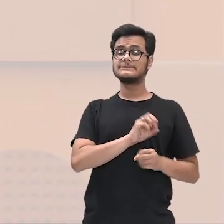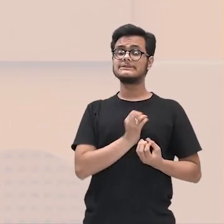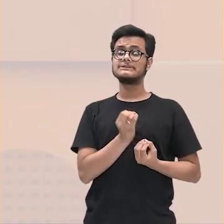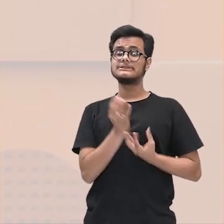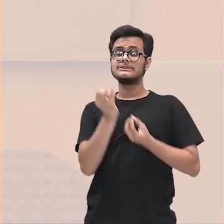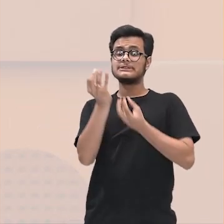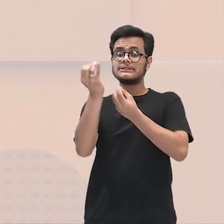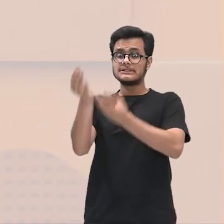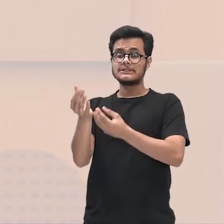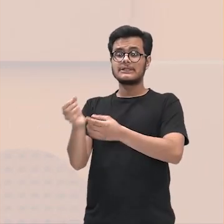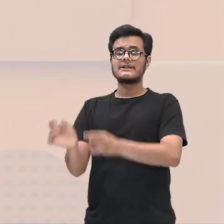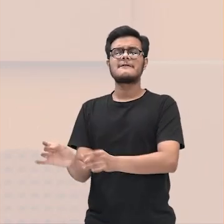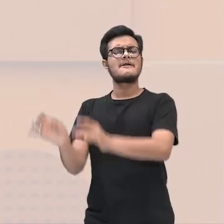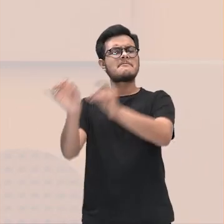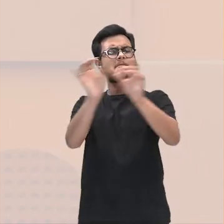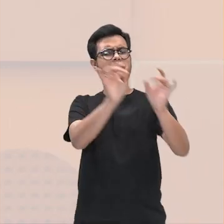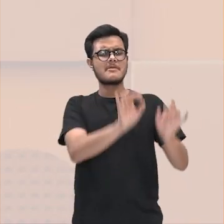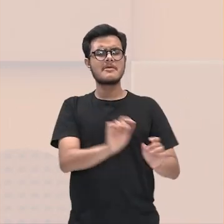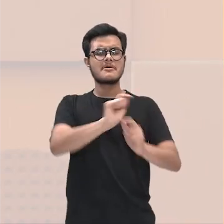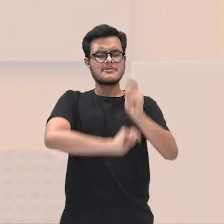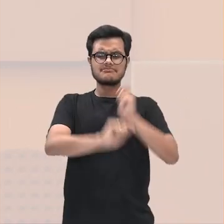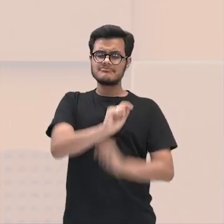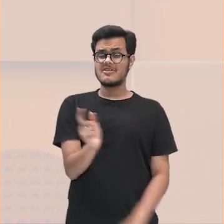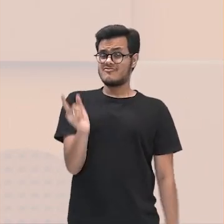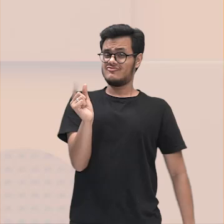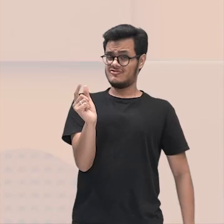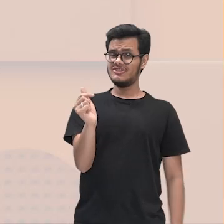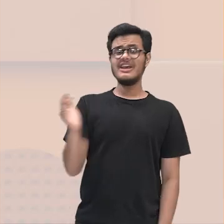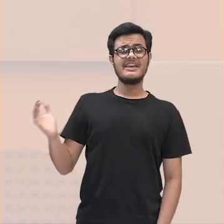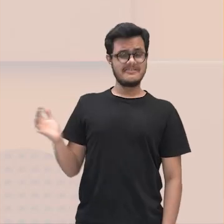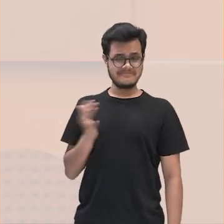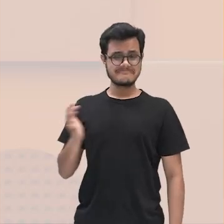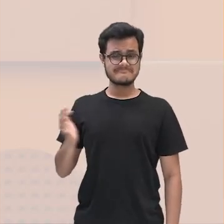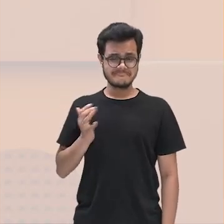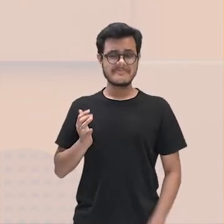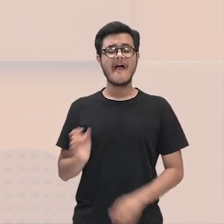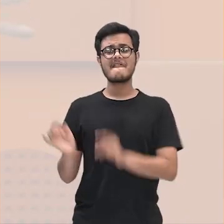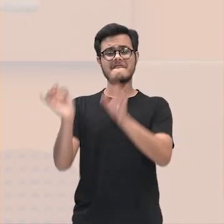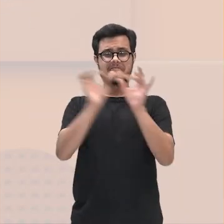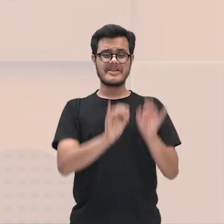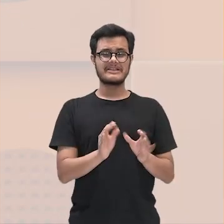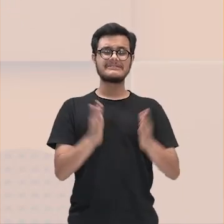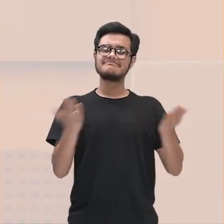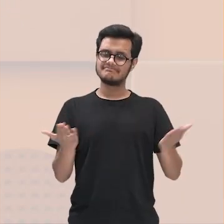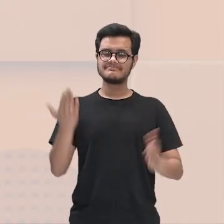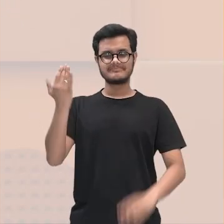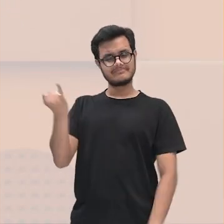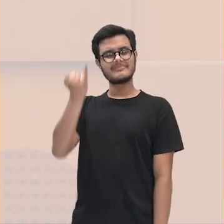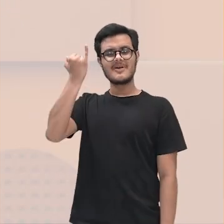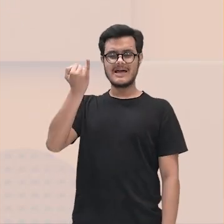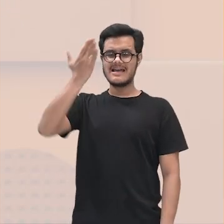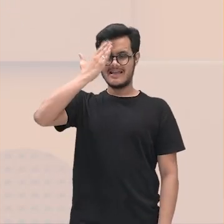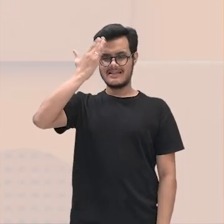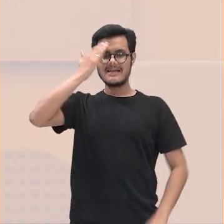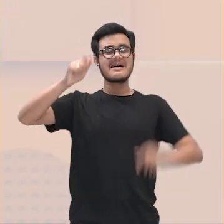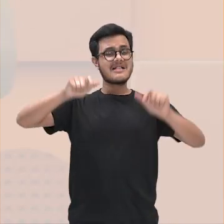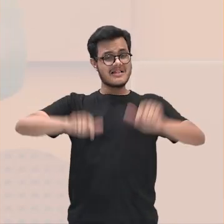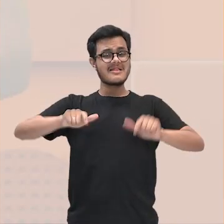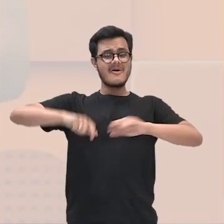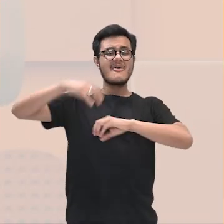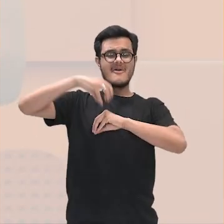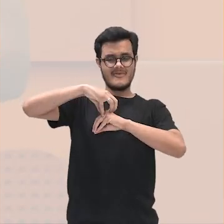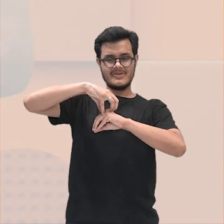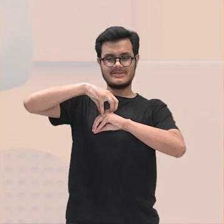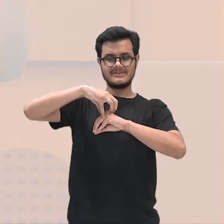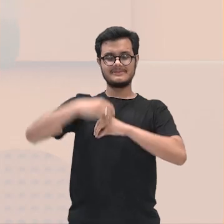aí consideráveis lucros, tá bom? Só para a gente entender como era importante essa localização geográfica